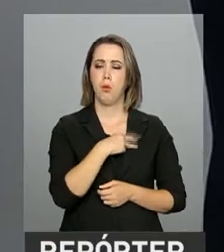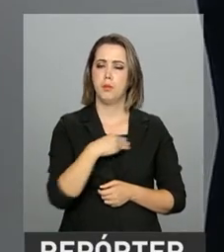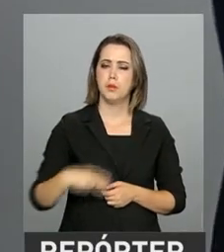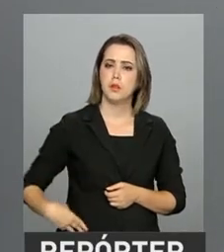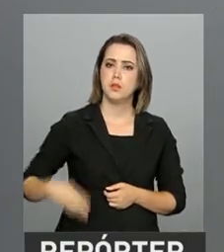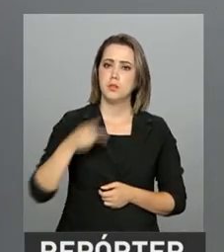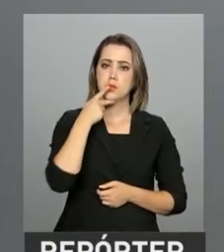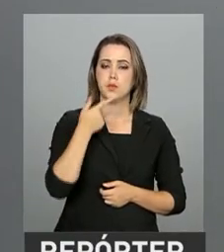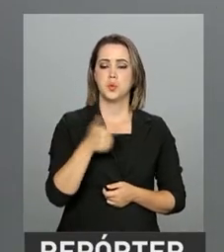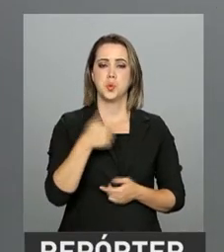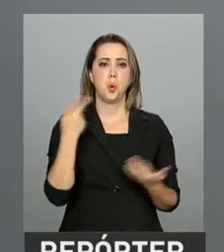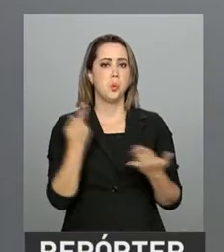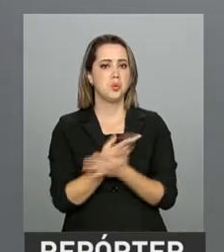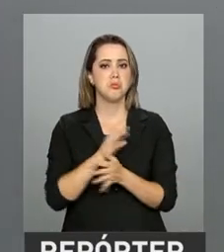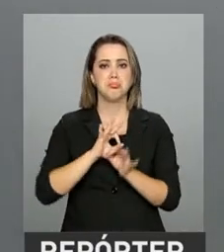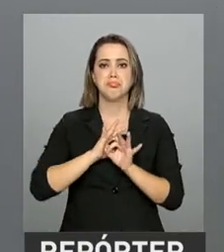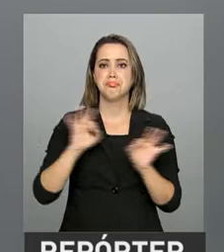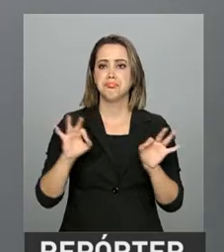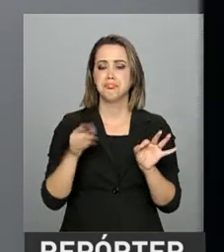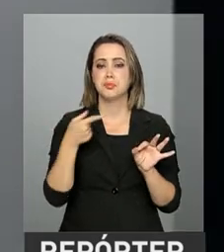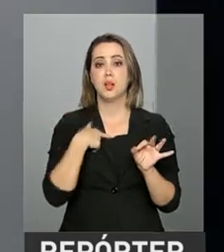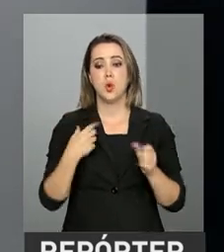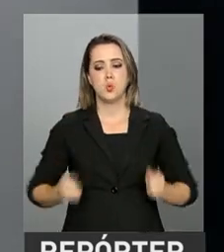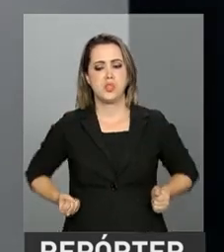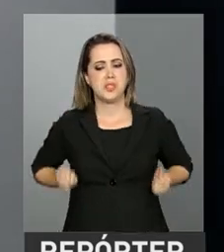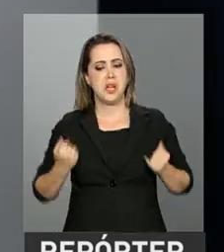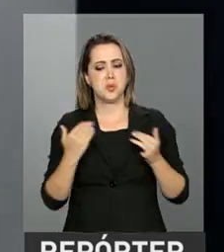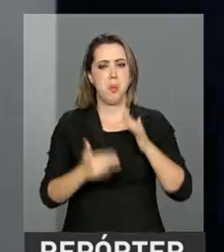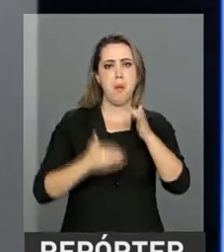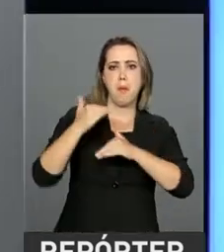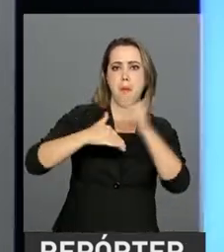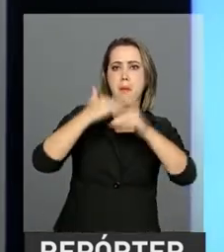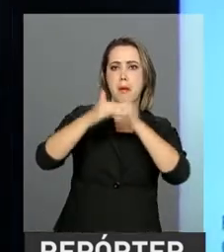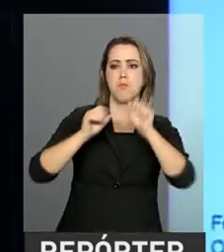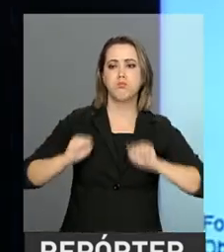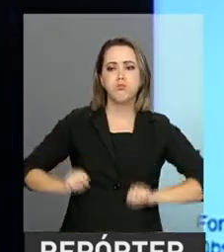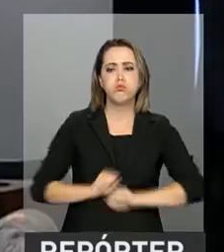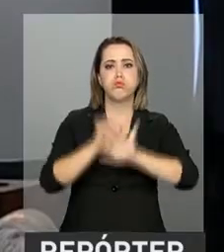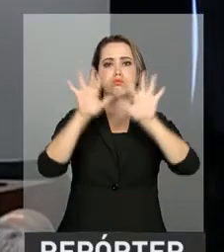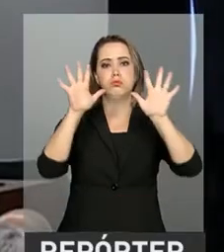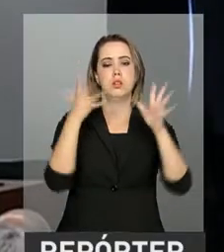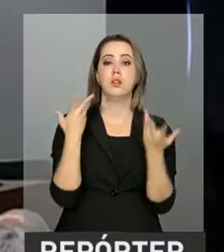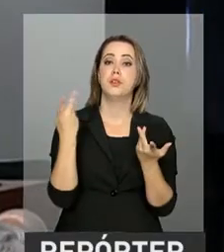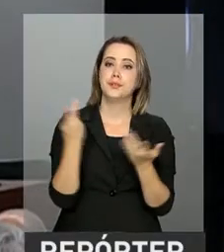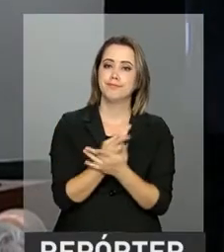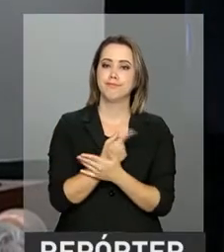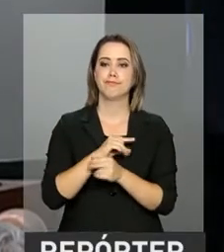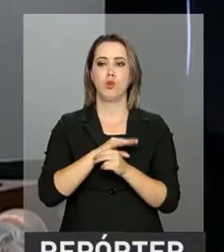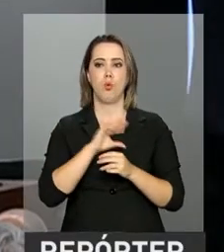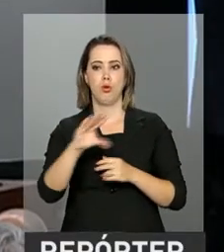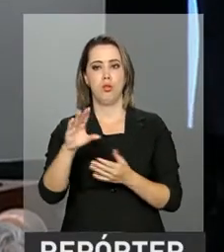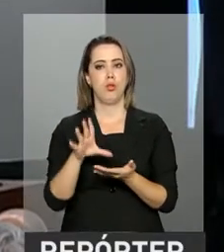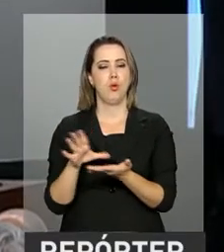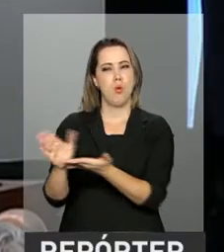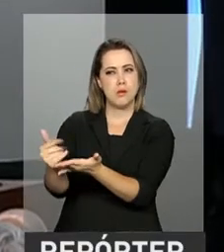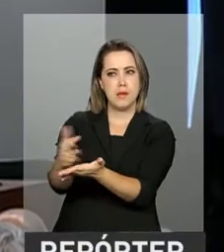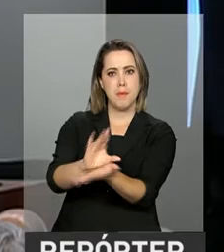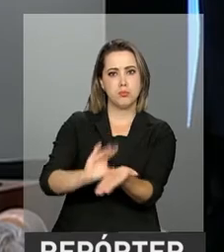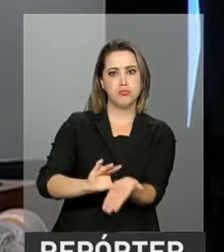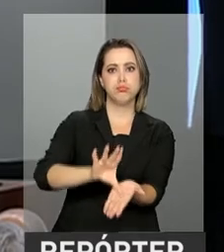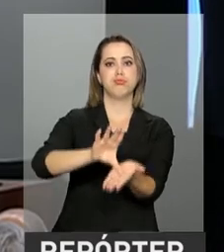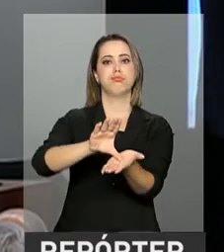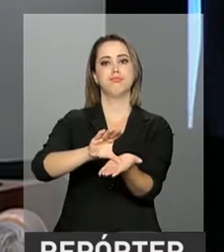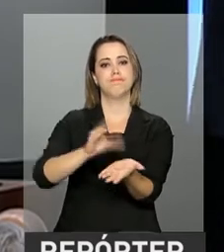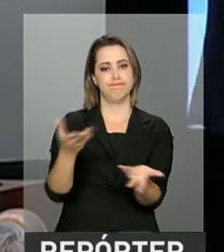afirmou que, se nada for feito, os gastos vão aumentar de forma insustentável e ocupar a maior parte do orçamento da